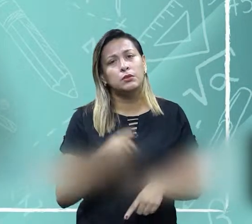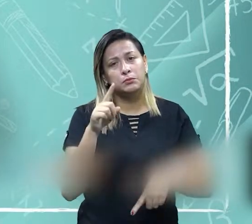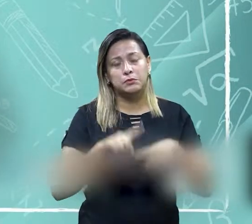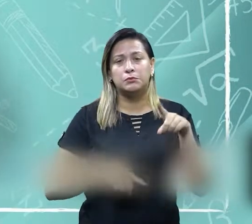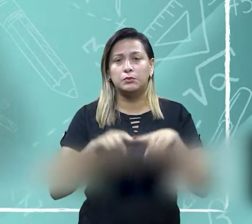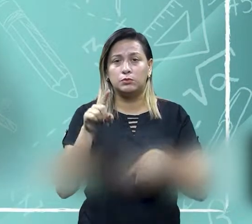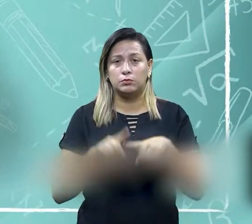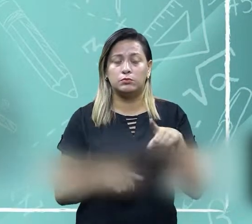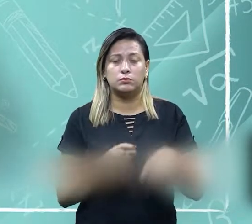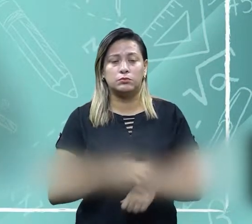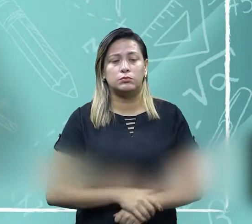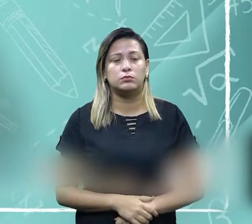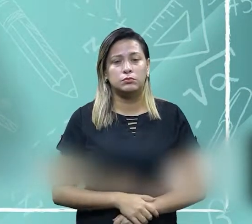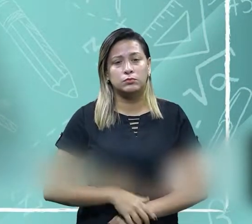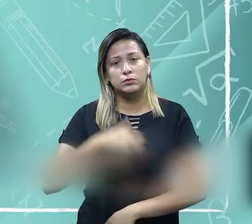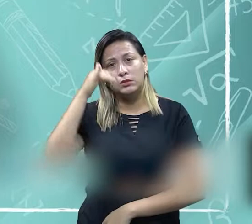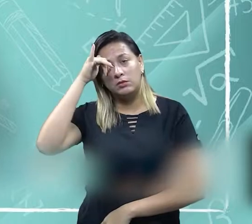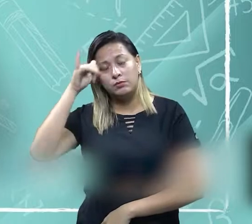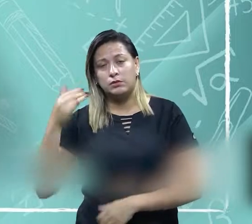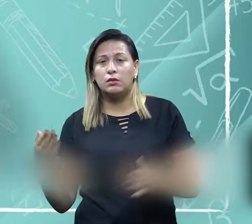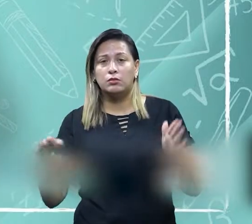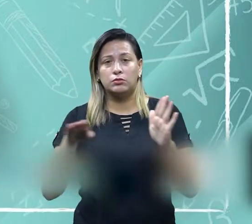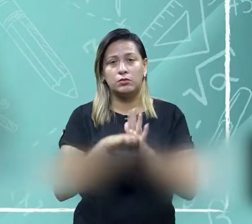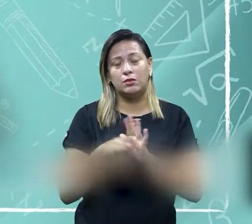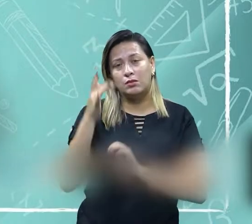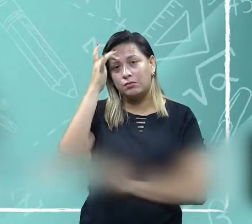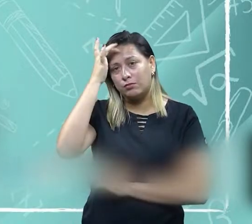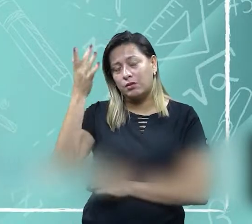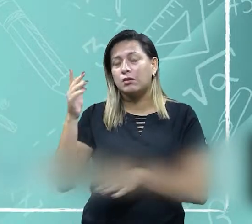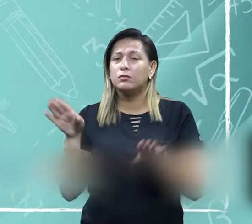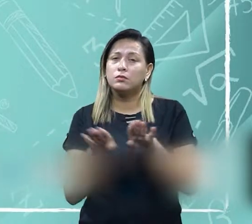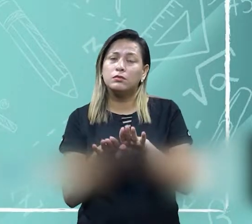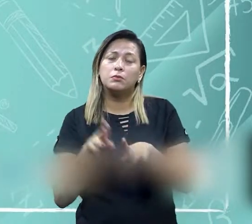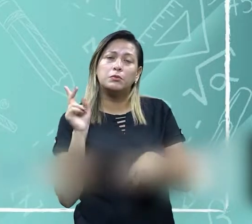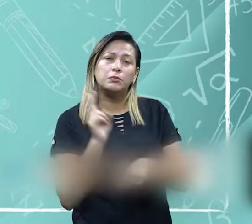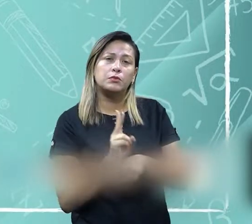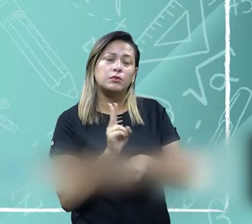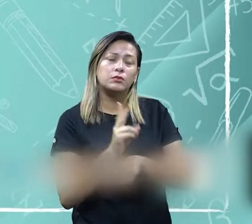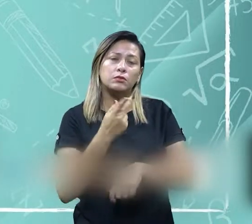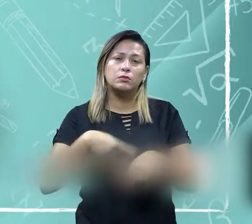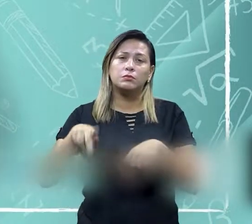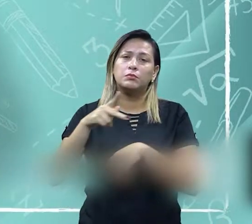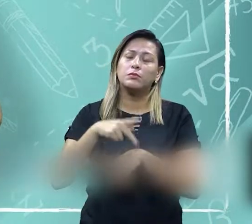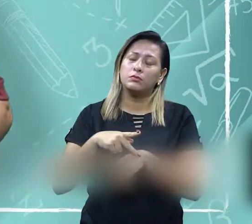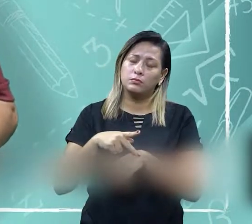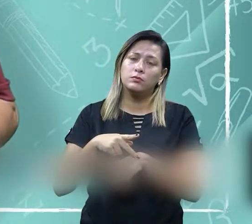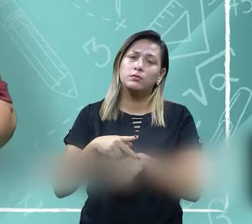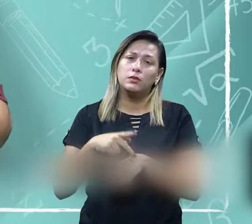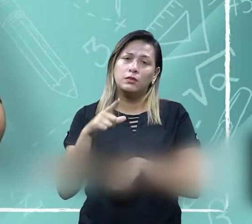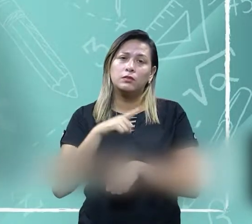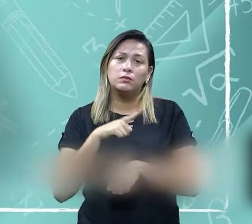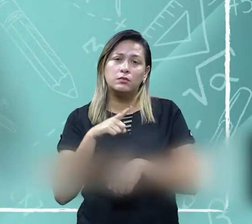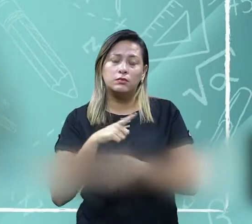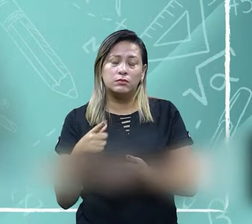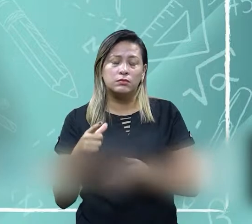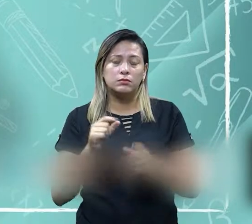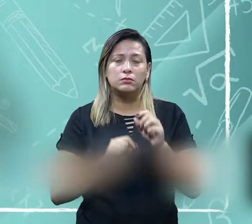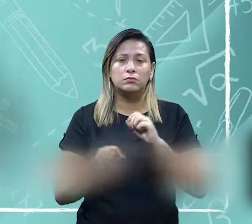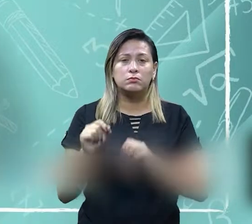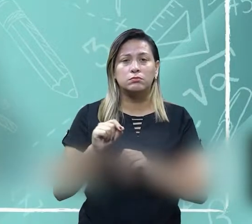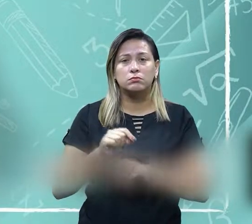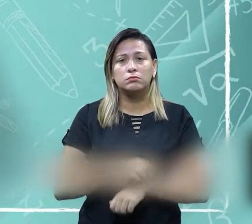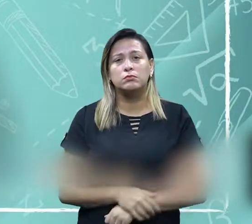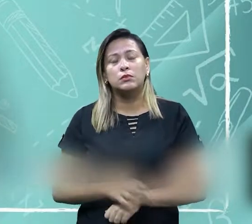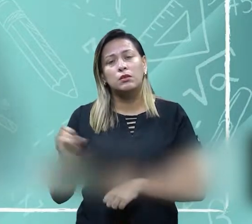de forma tão facilmente e proteger o país que está sendo importado. E também, também